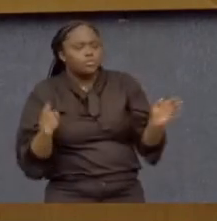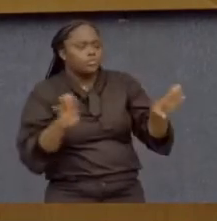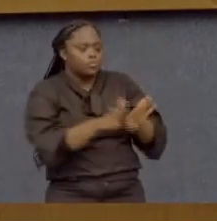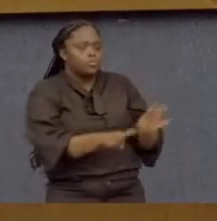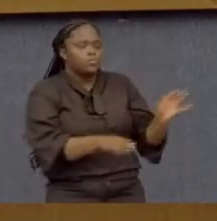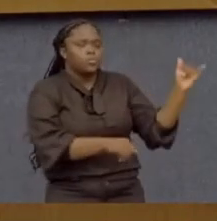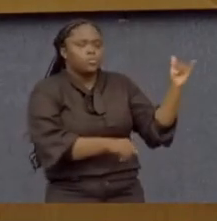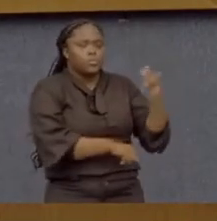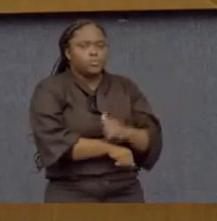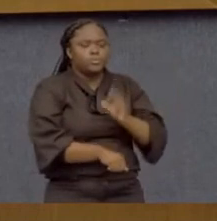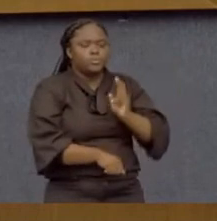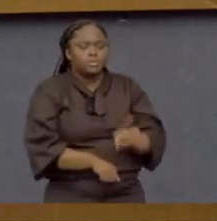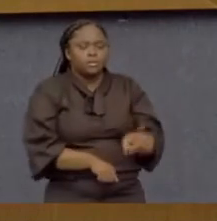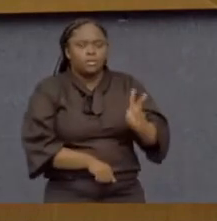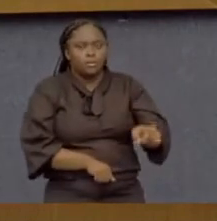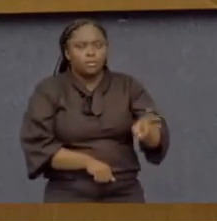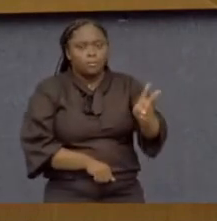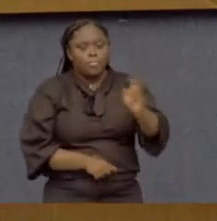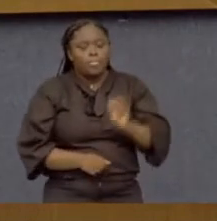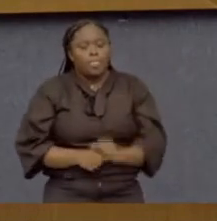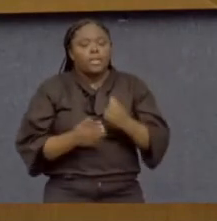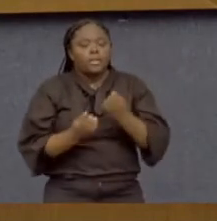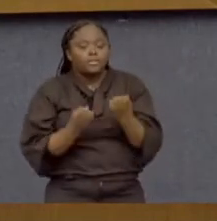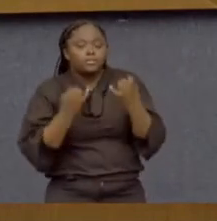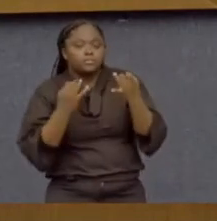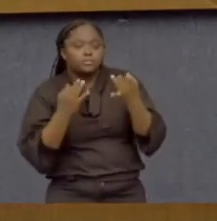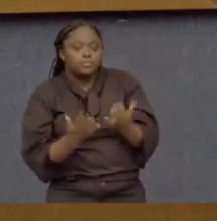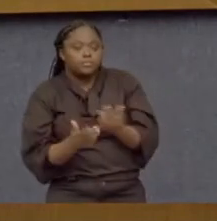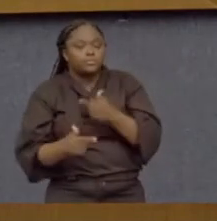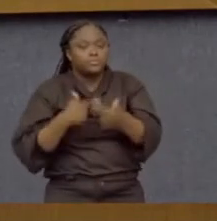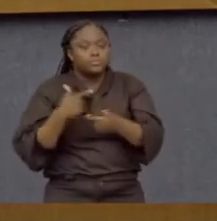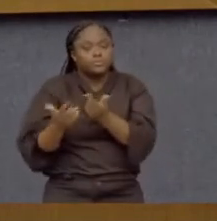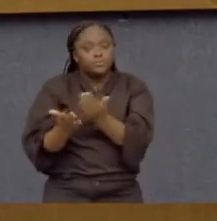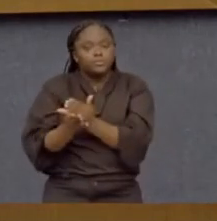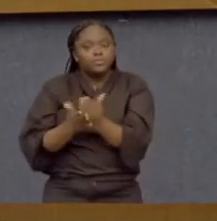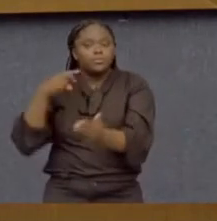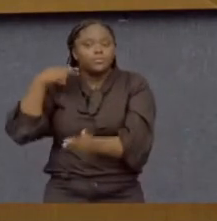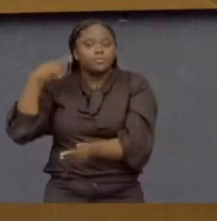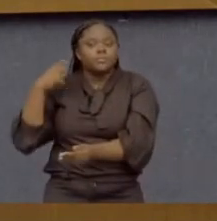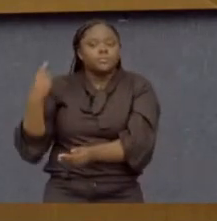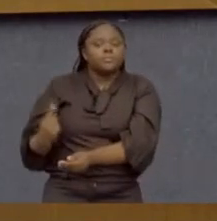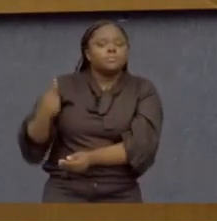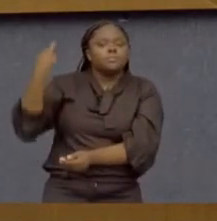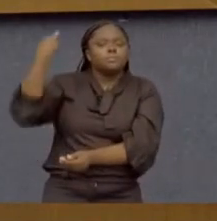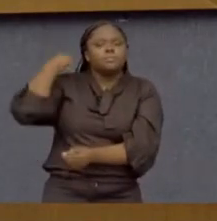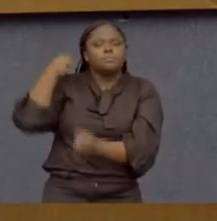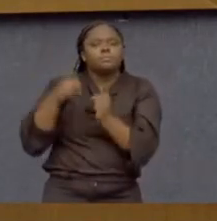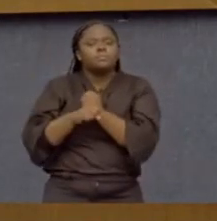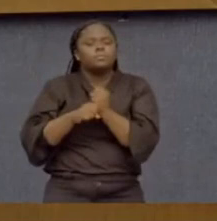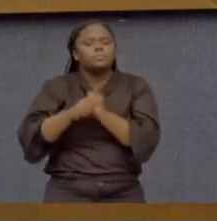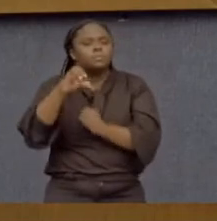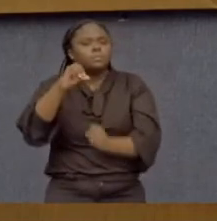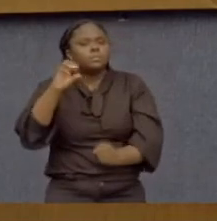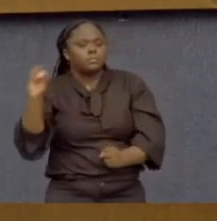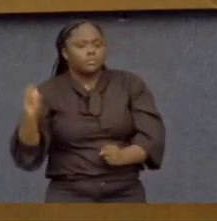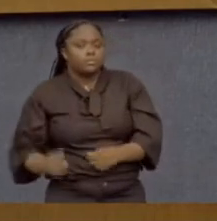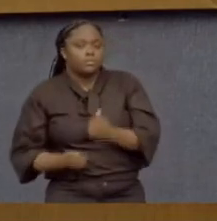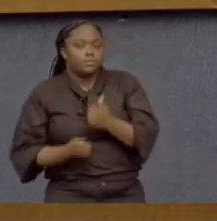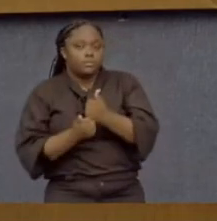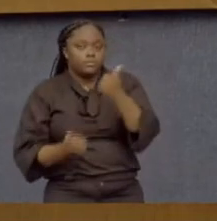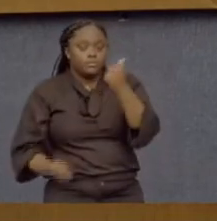fechamento do aeroporto. E, segundo ele, foi um trabalho que começou quando ele ainda era vereador, lá atrás, década de 90. Quando